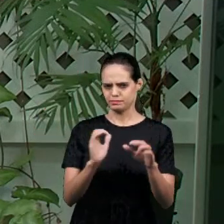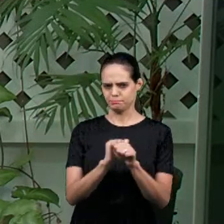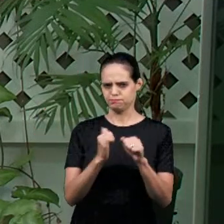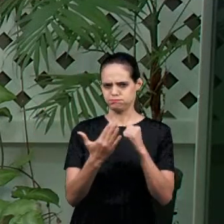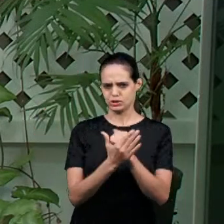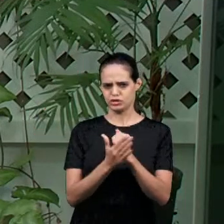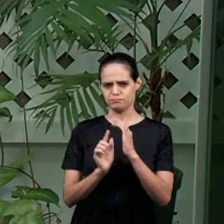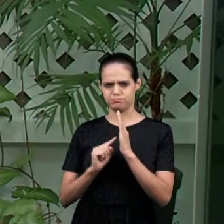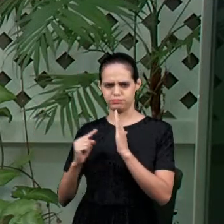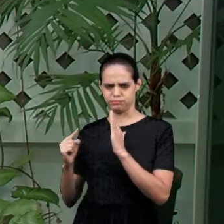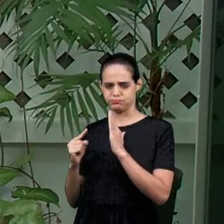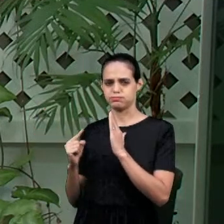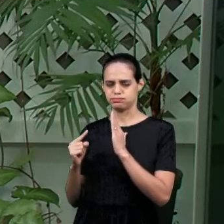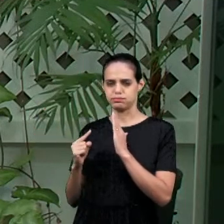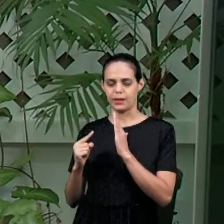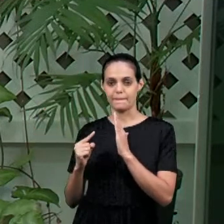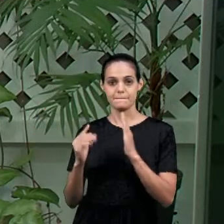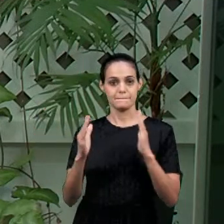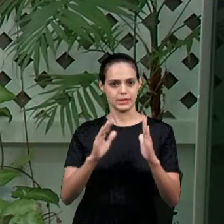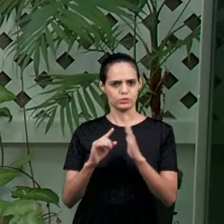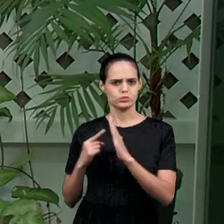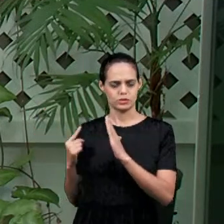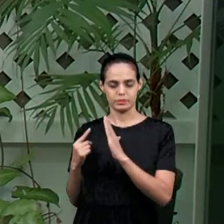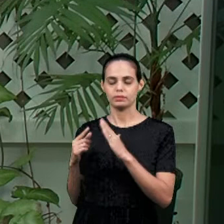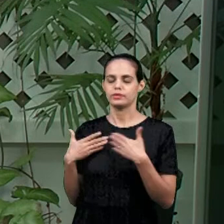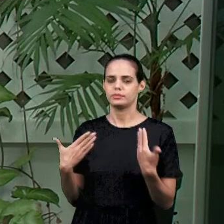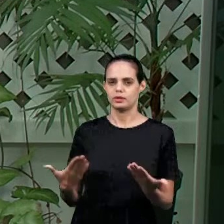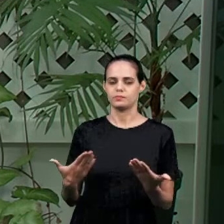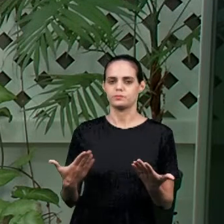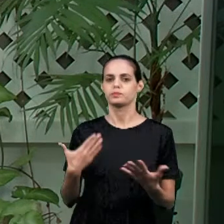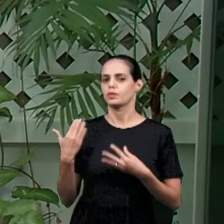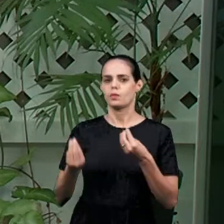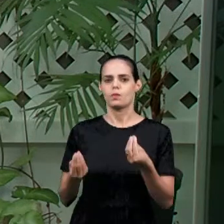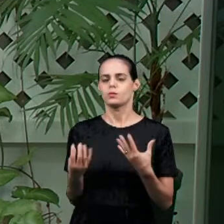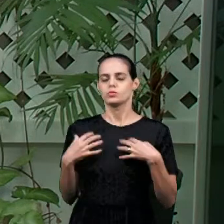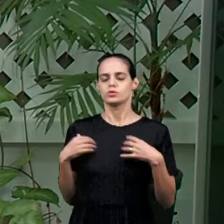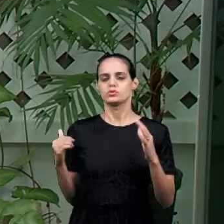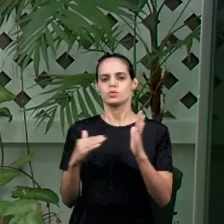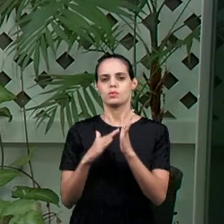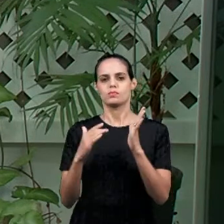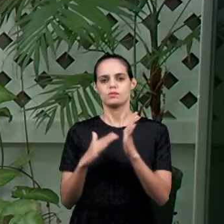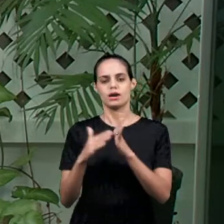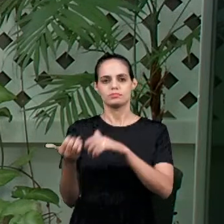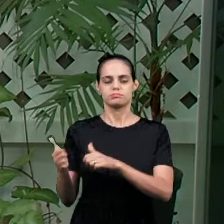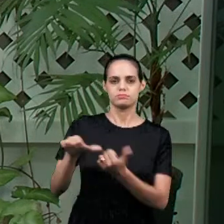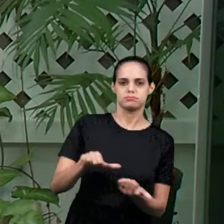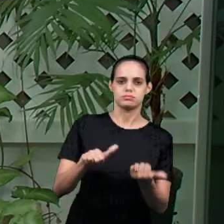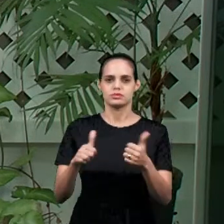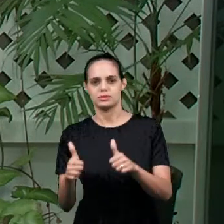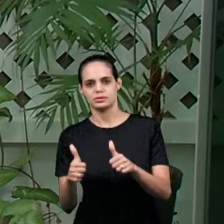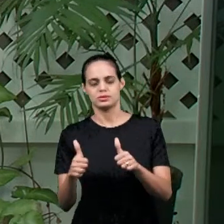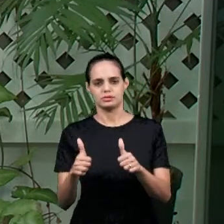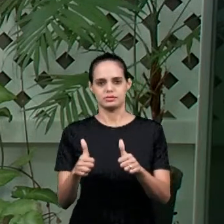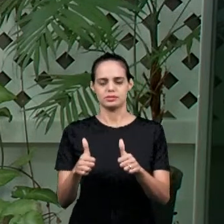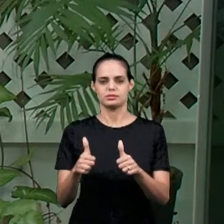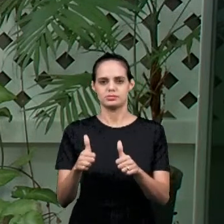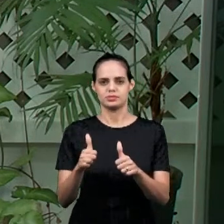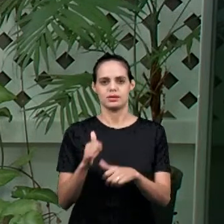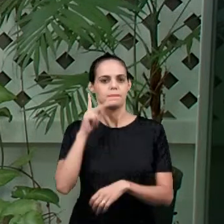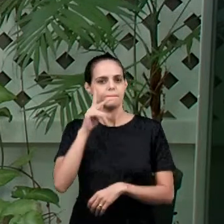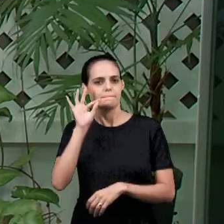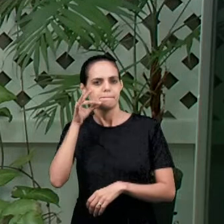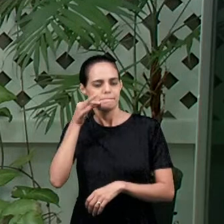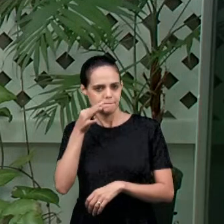para as igrejas, vamos ter batismos, ceias e precisamos de um grupo de louvor, de jovens, pessoas